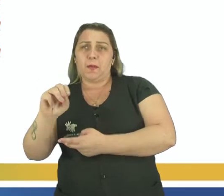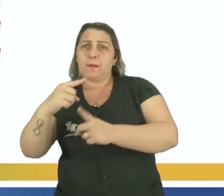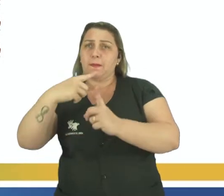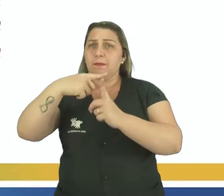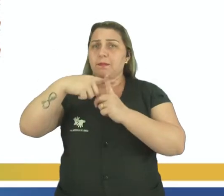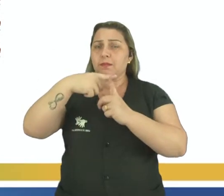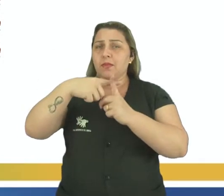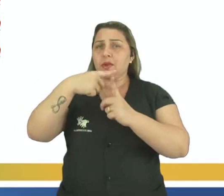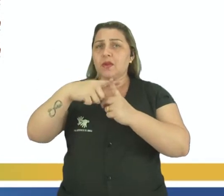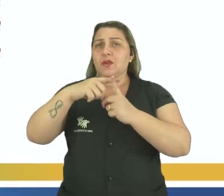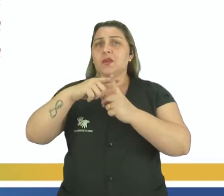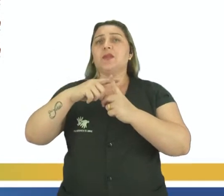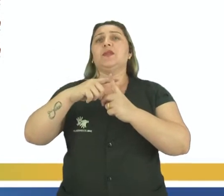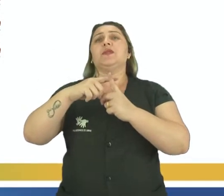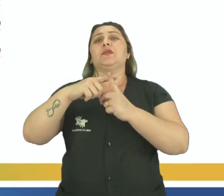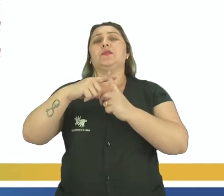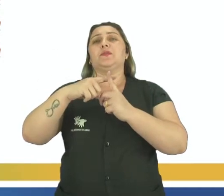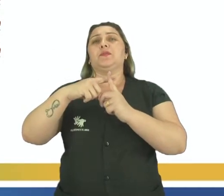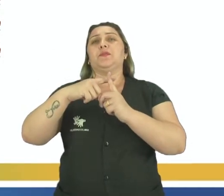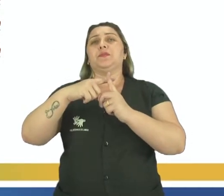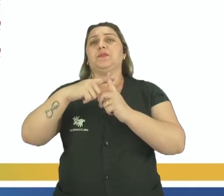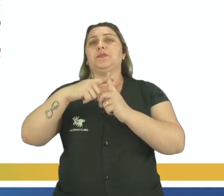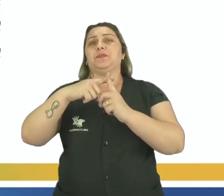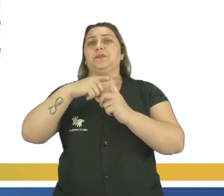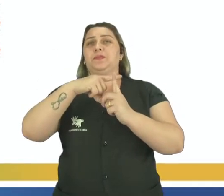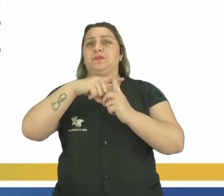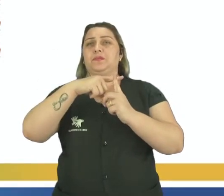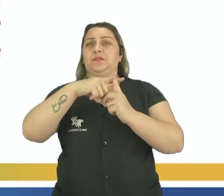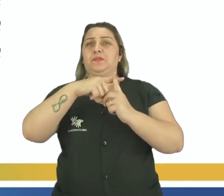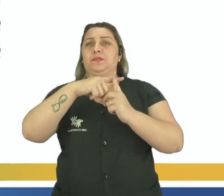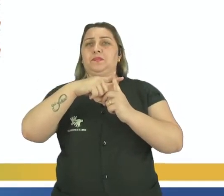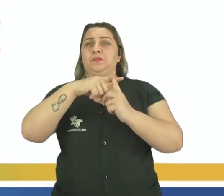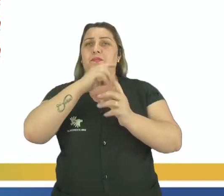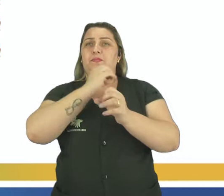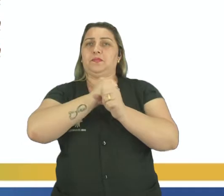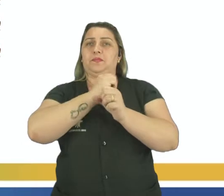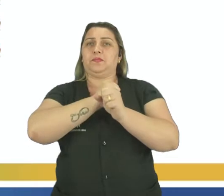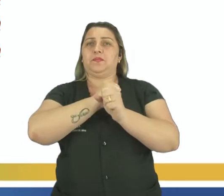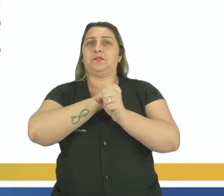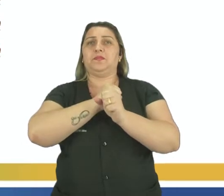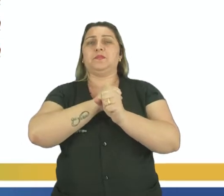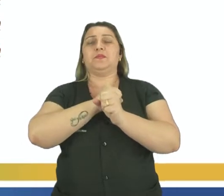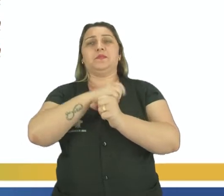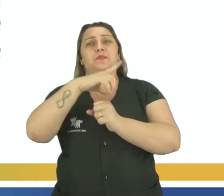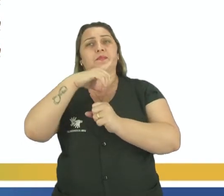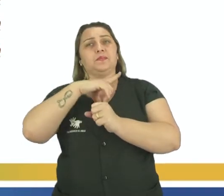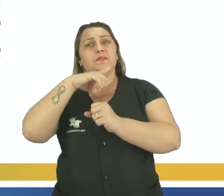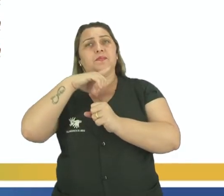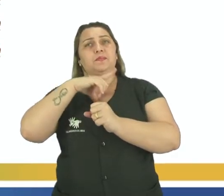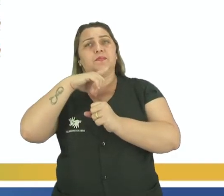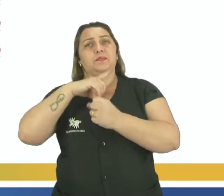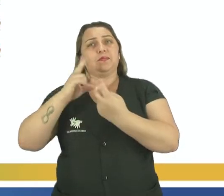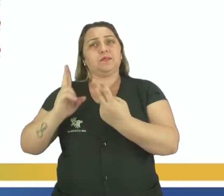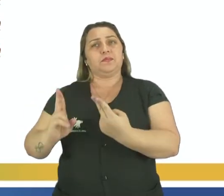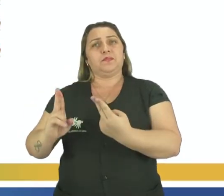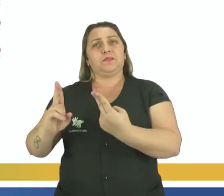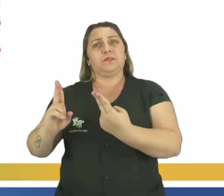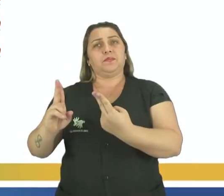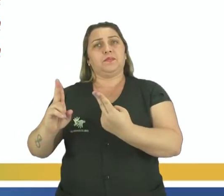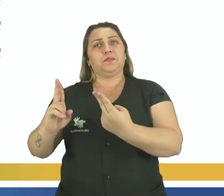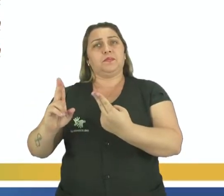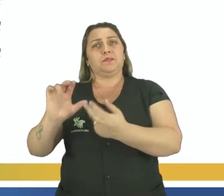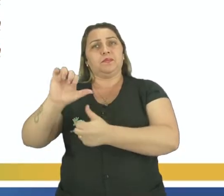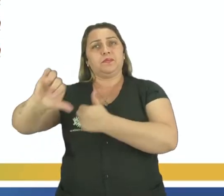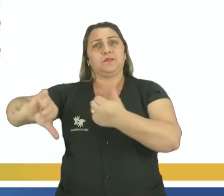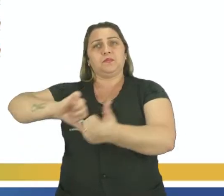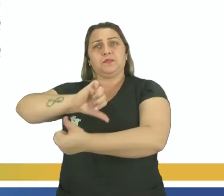mais o sinal de mais, que é o sinal da adição, e vou ter o sinal de igual, que vai me